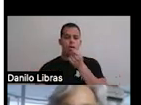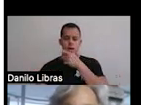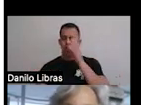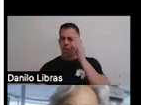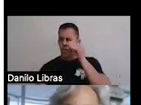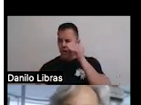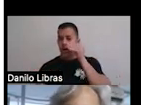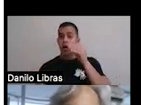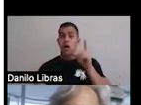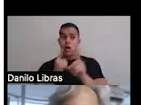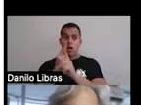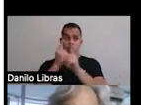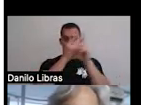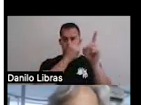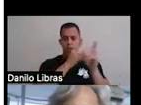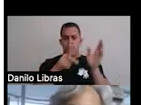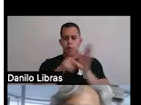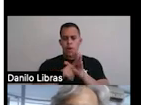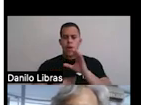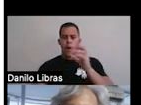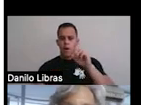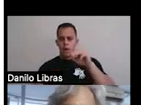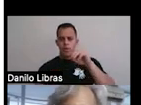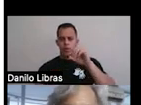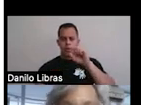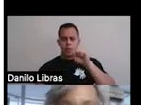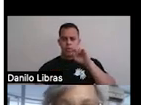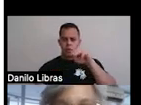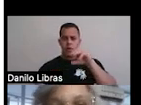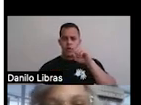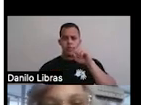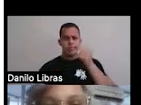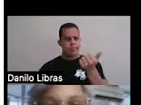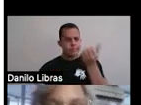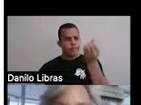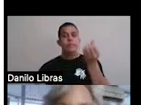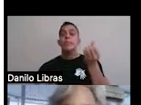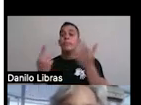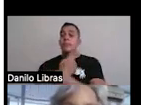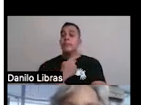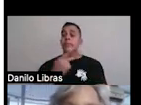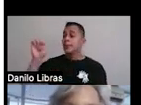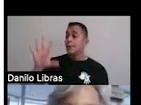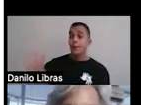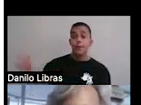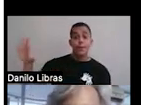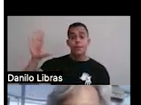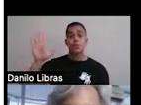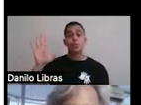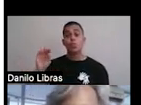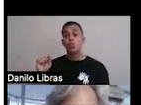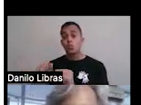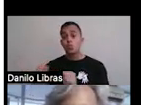esses 16 cromossomas se uniu toda a Europa. Então, todos os laboratórios europeus